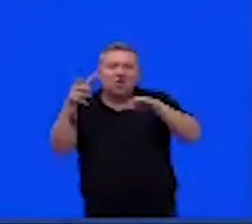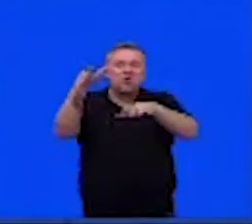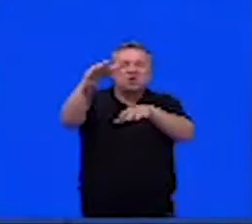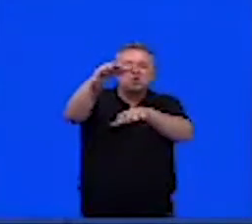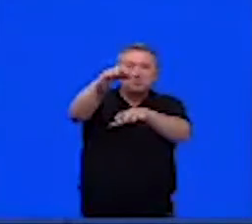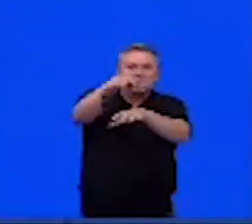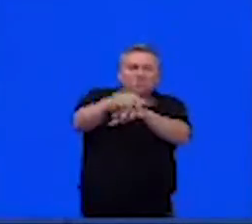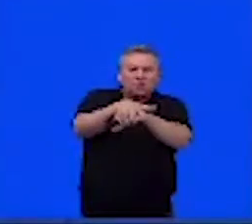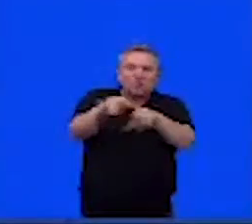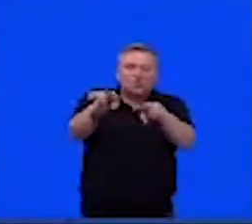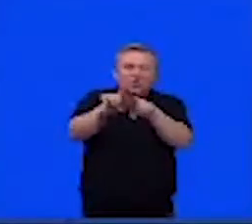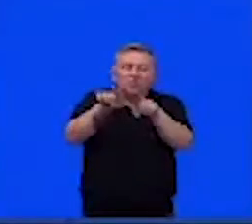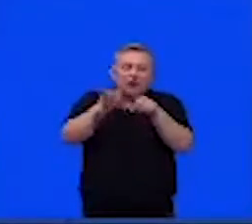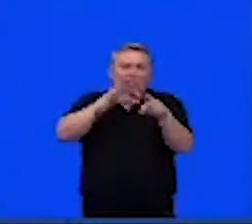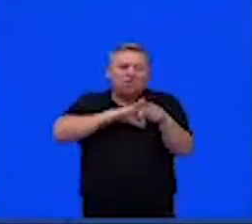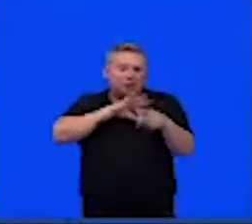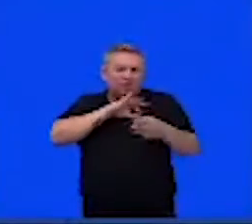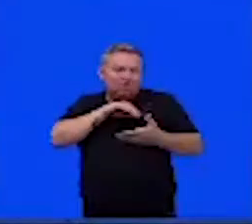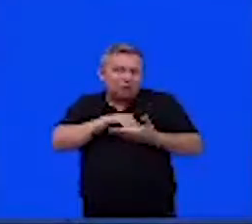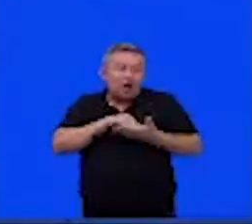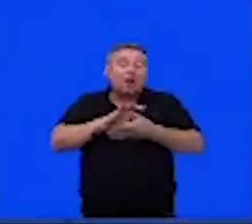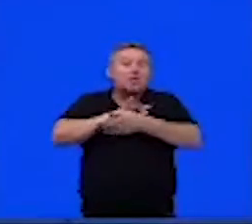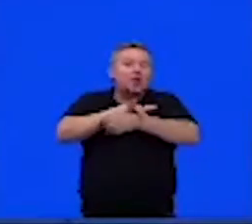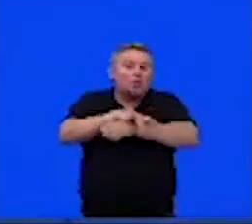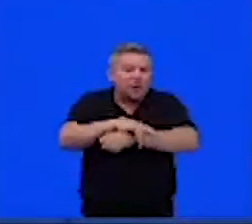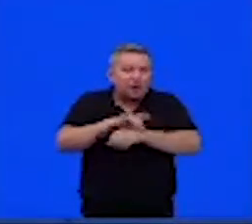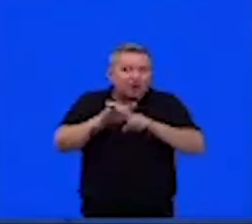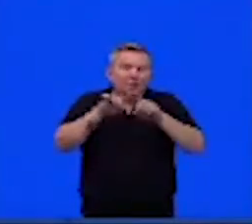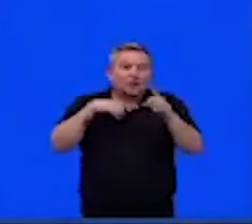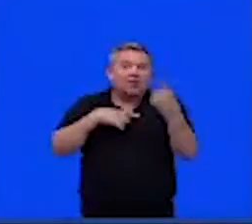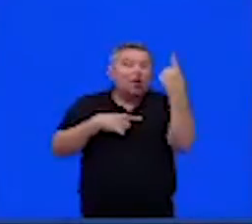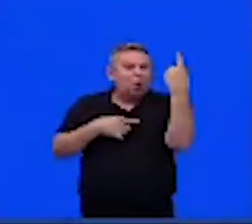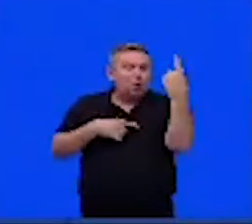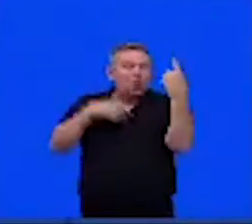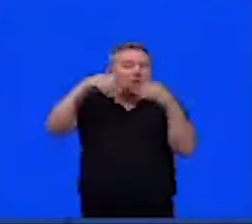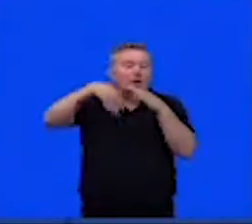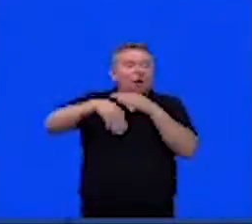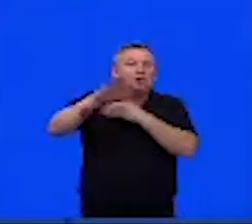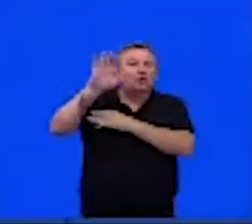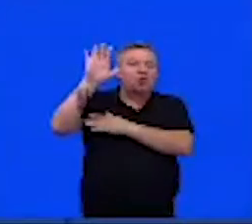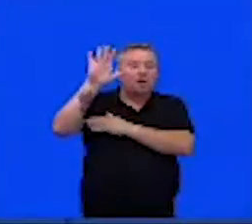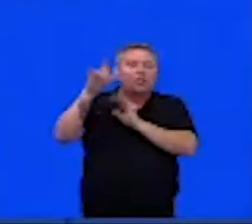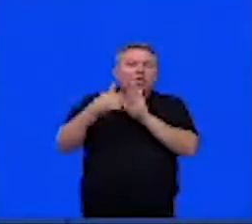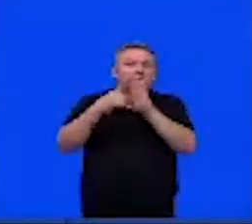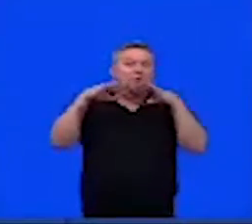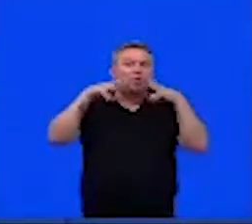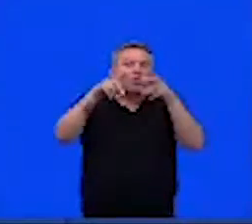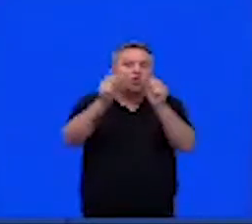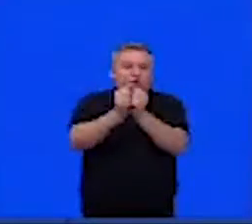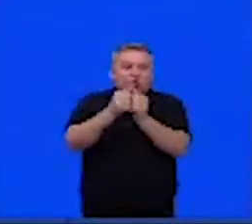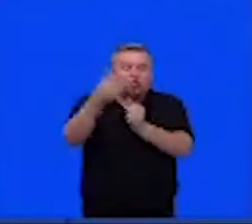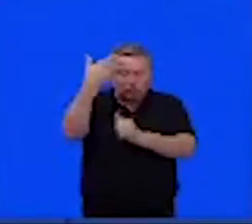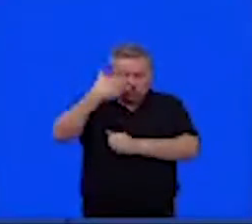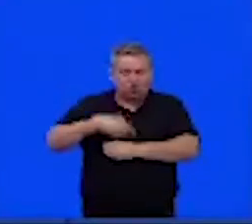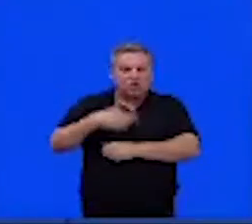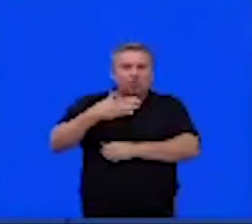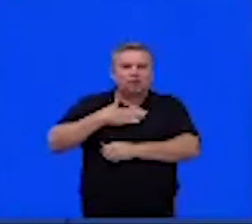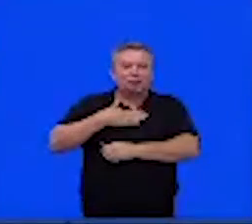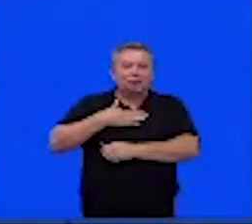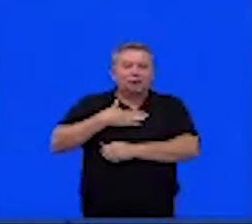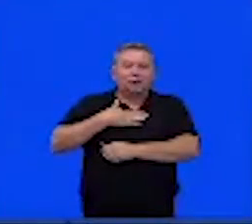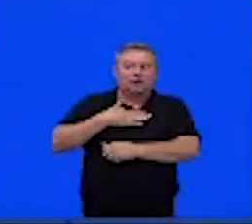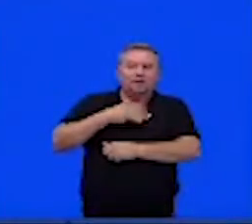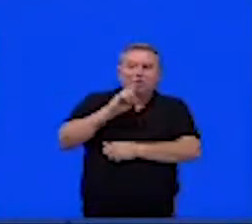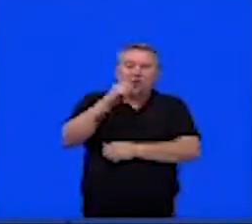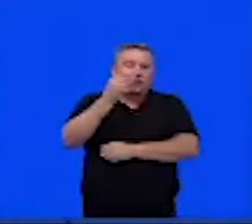inclusão, da renda básica e da segurança. Mas tem um candidato aqui que representa todos esses assuntos juntos, que sou eu. Eu não